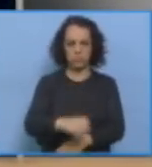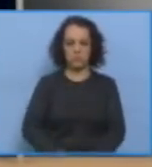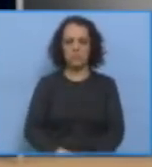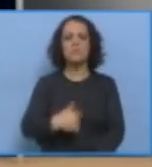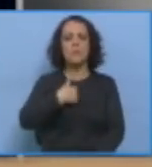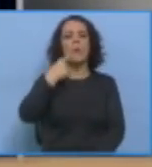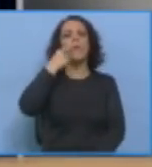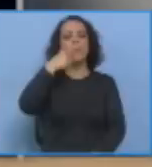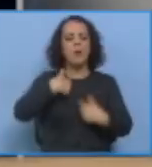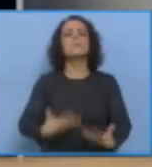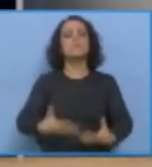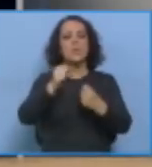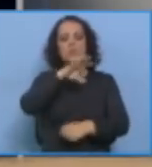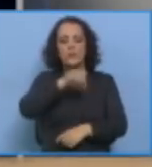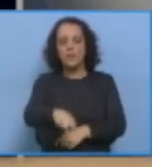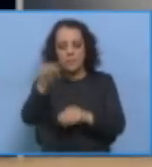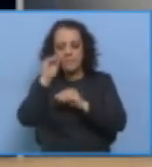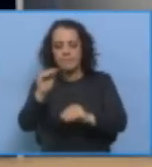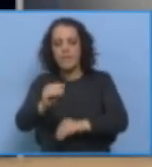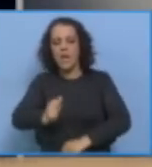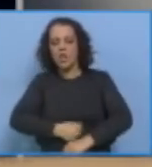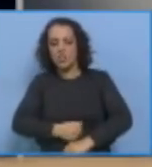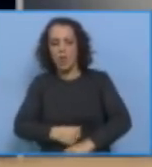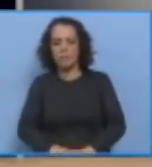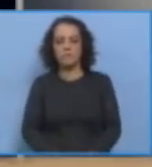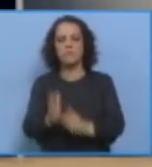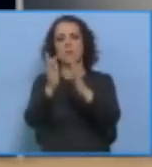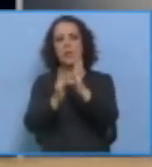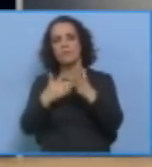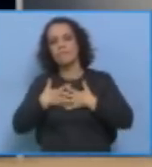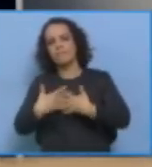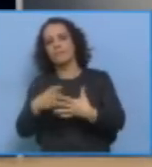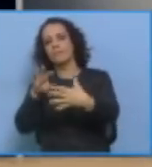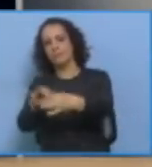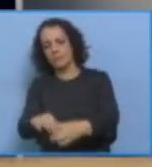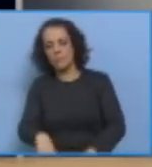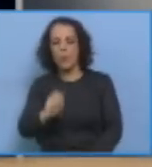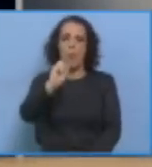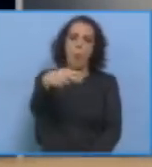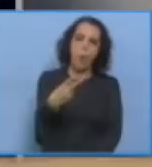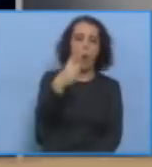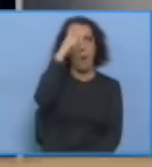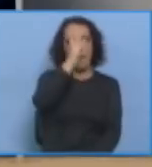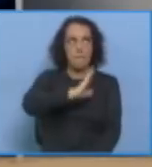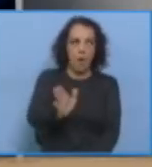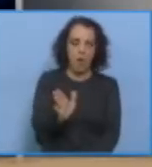uma formação de natureza cristã para o filho, ou com valores que ele sabe que, independentemente da